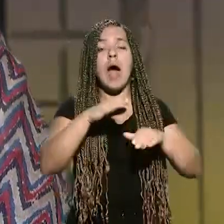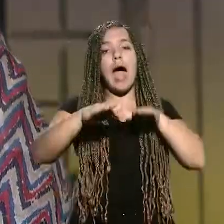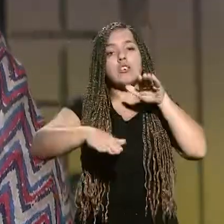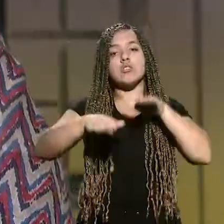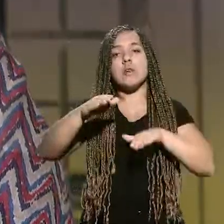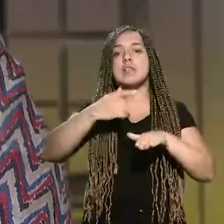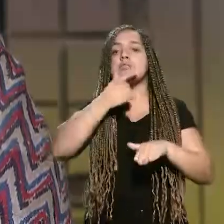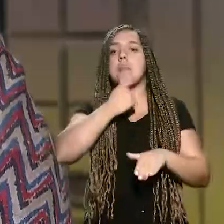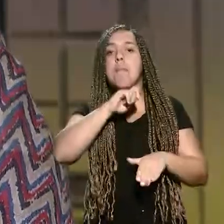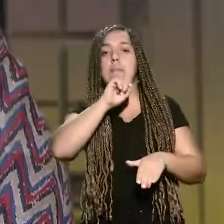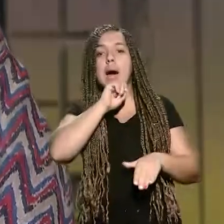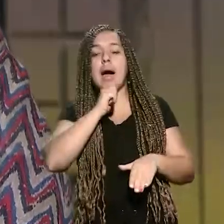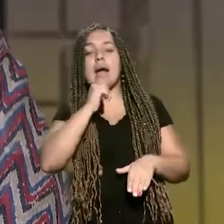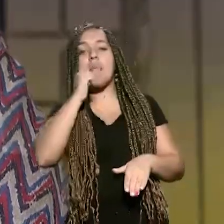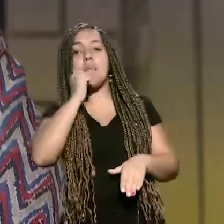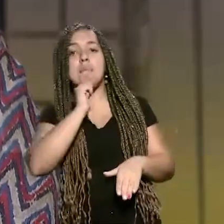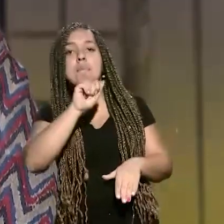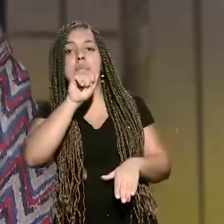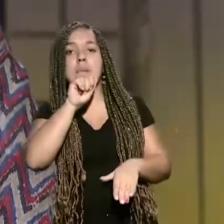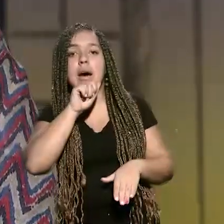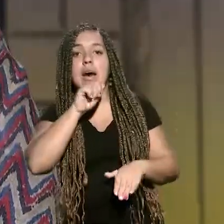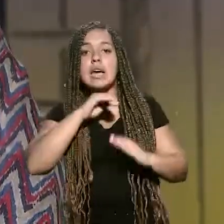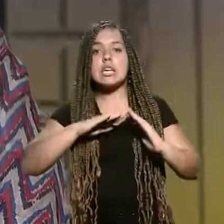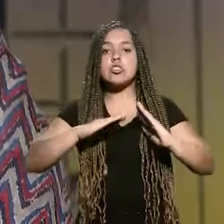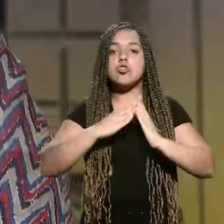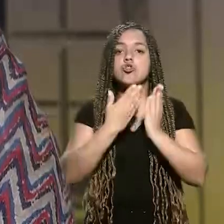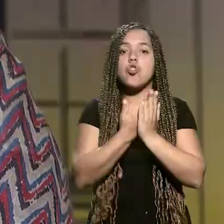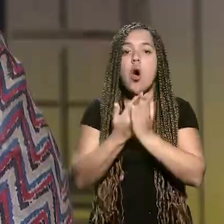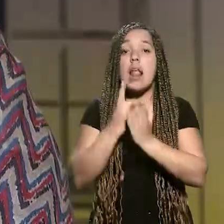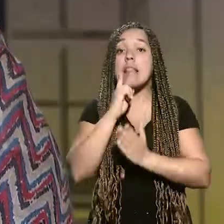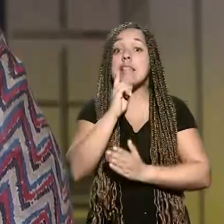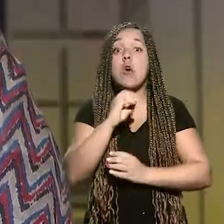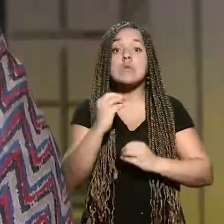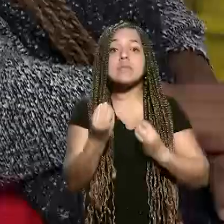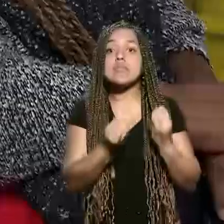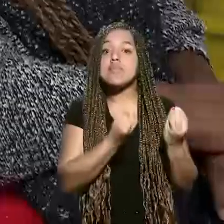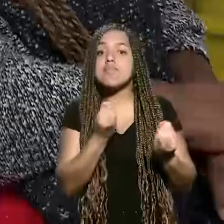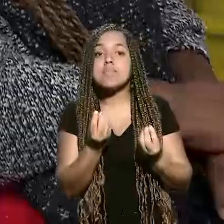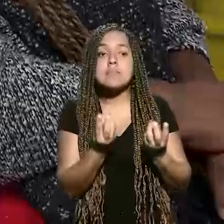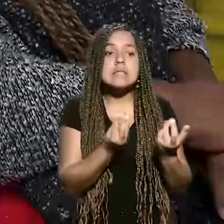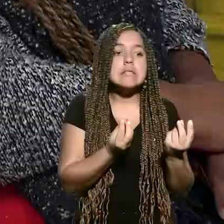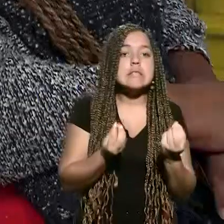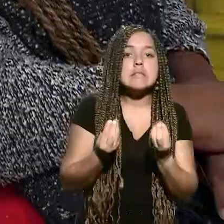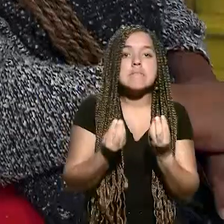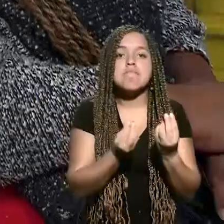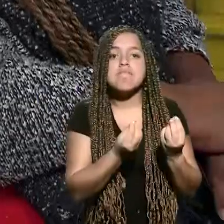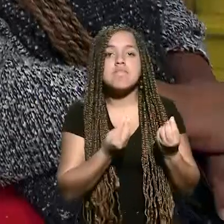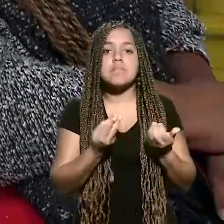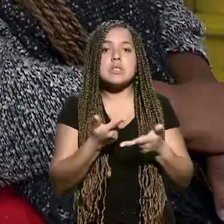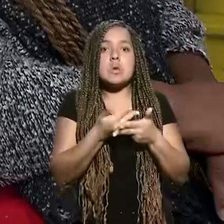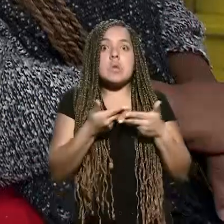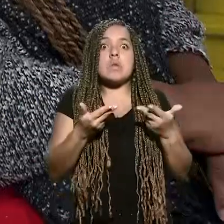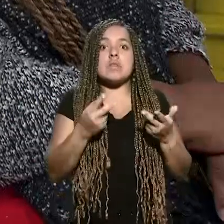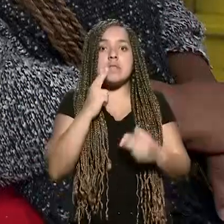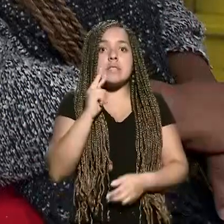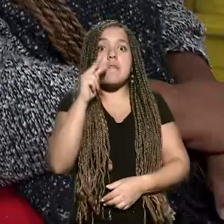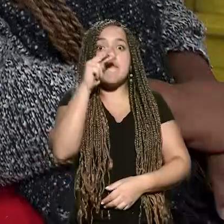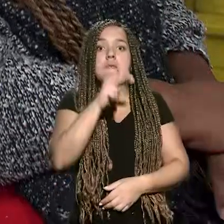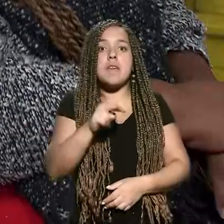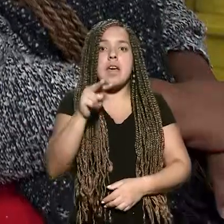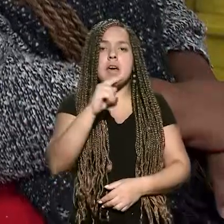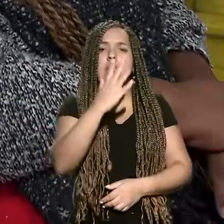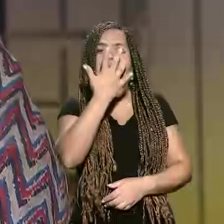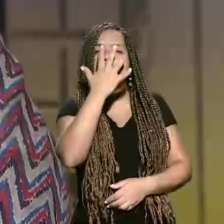das vezes esses pais e essas mães e a escola não sabem como lidar. Como é que você vai lidar com